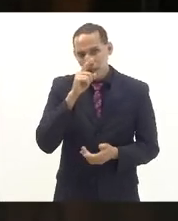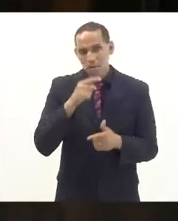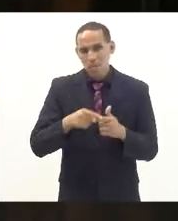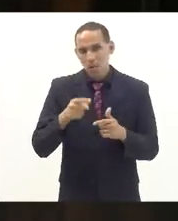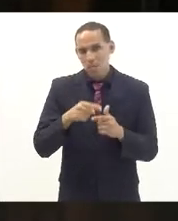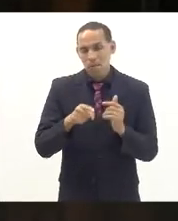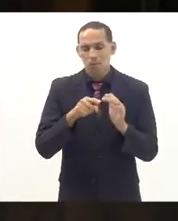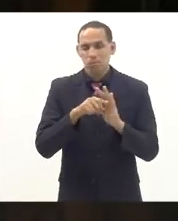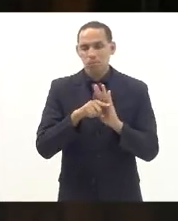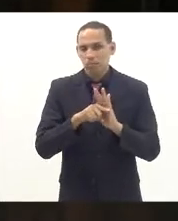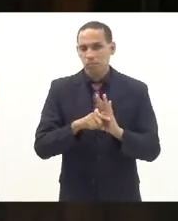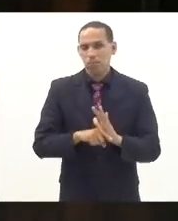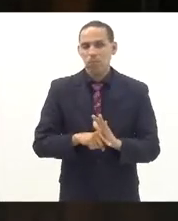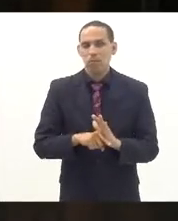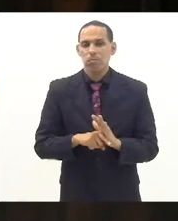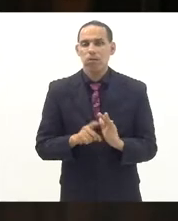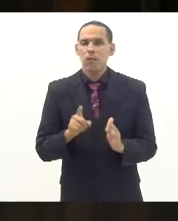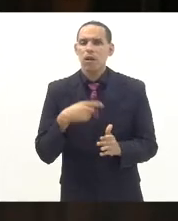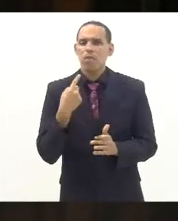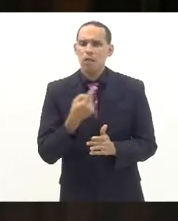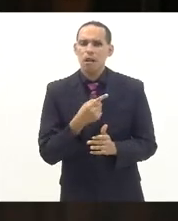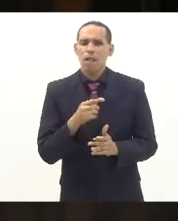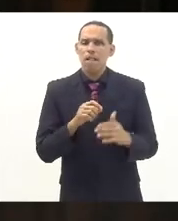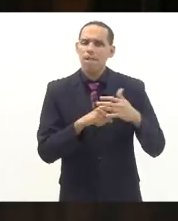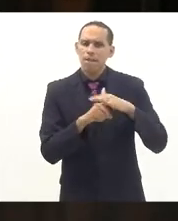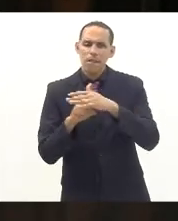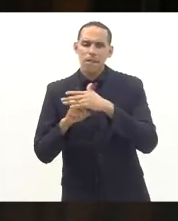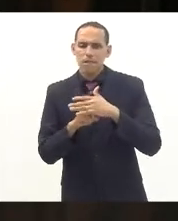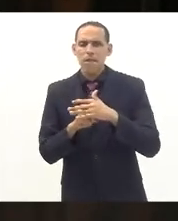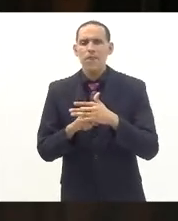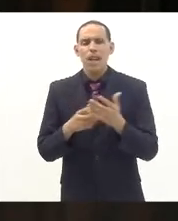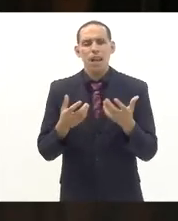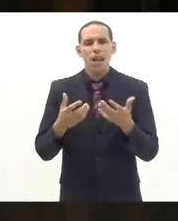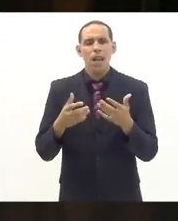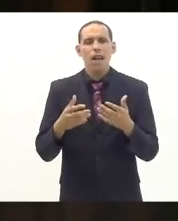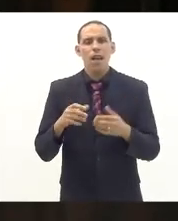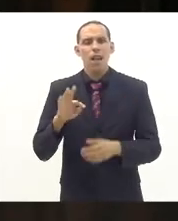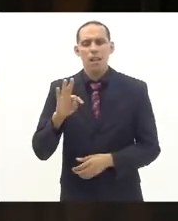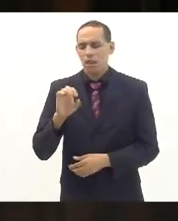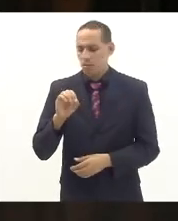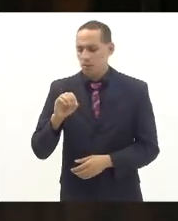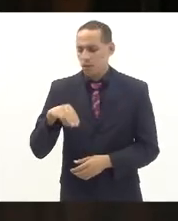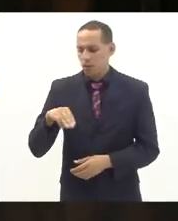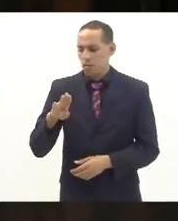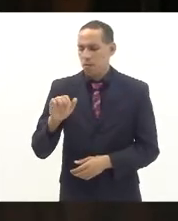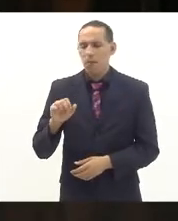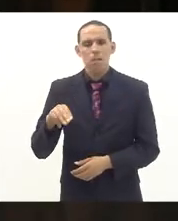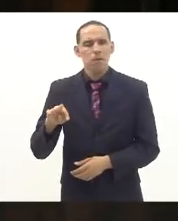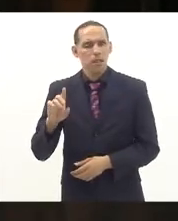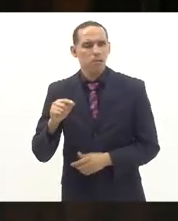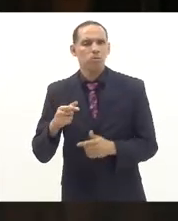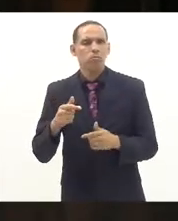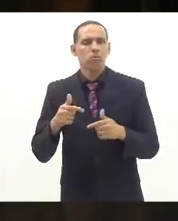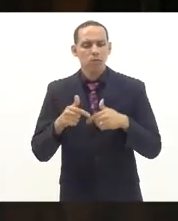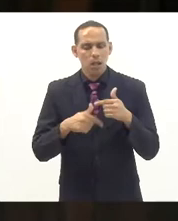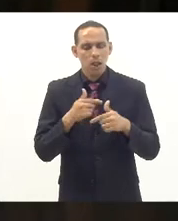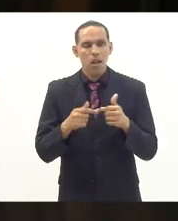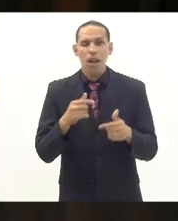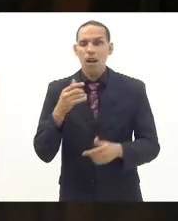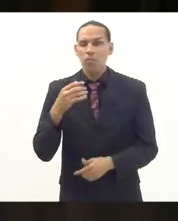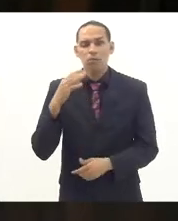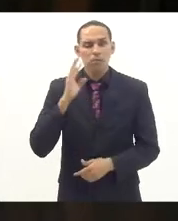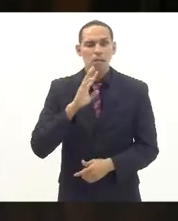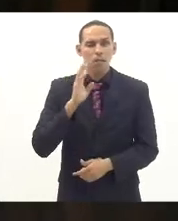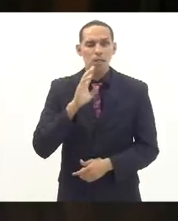tá aqui tomando a feira porque é um trabalho muito bacana e ele precisar de mais feiras de leituras de livros